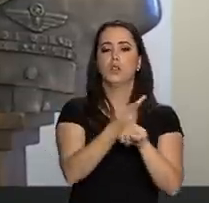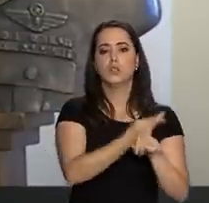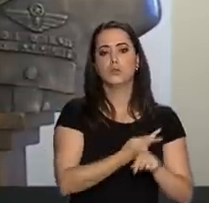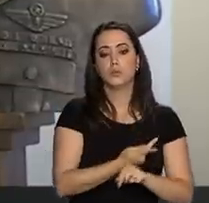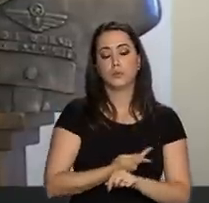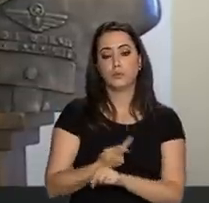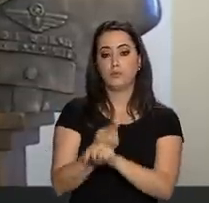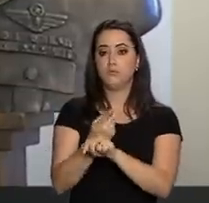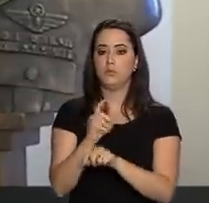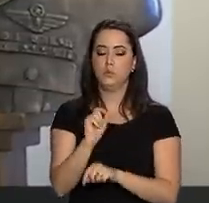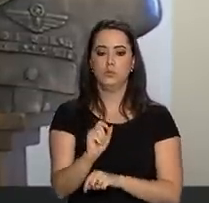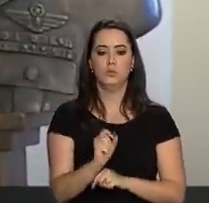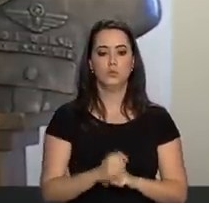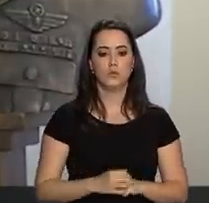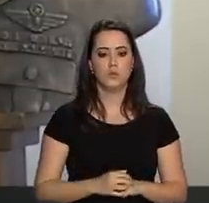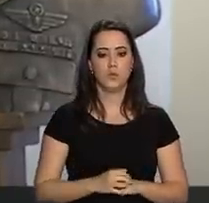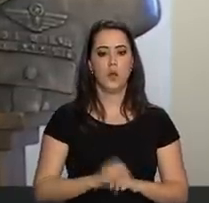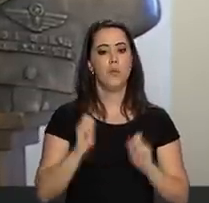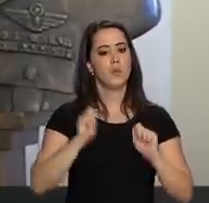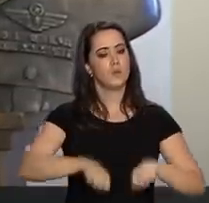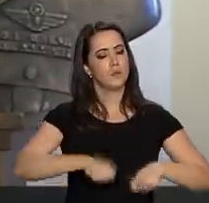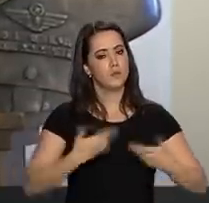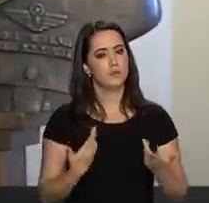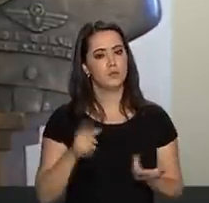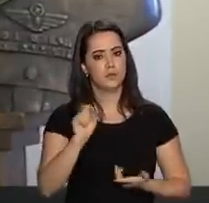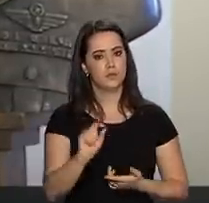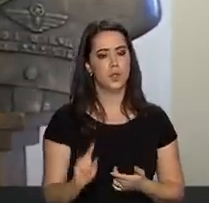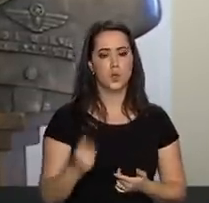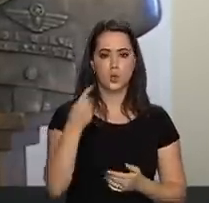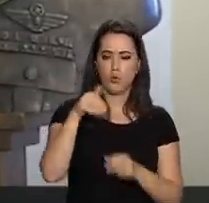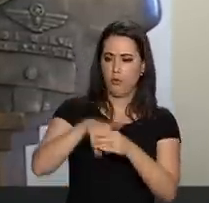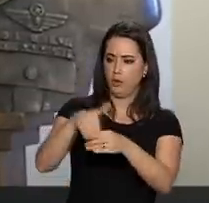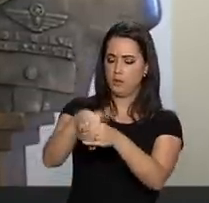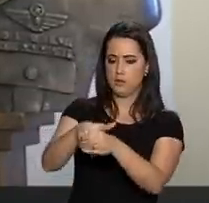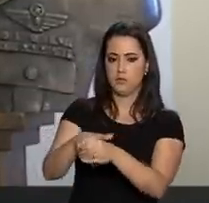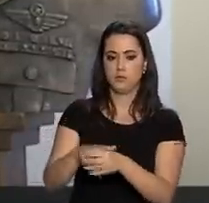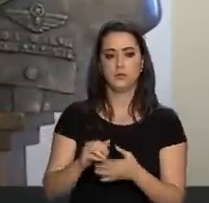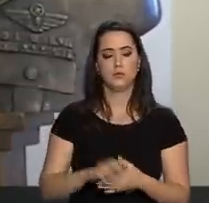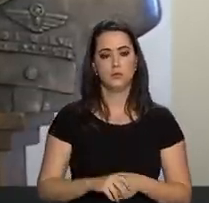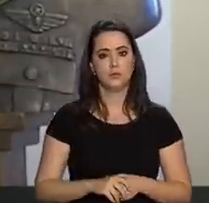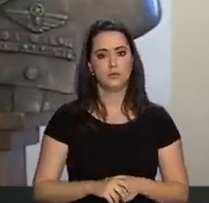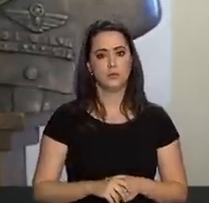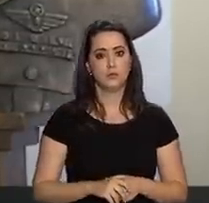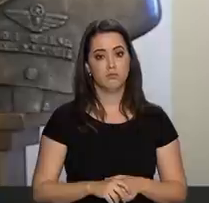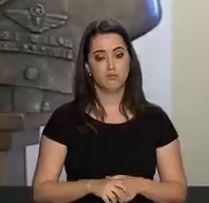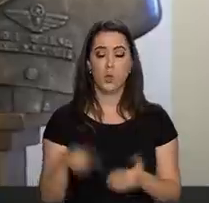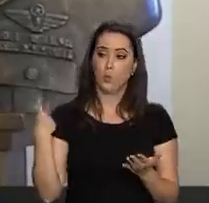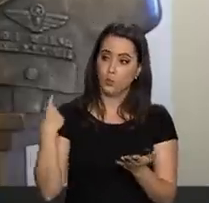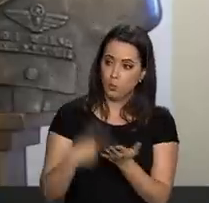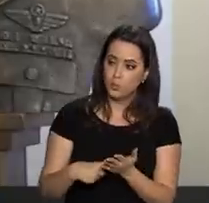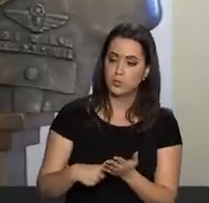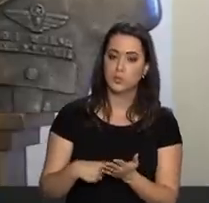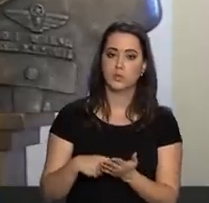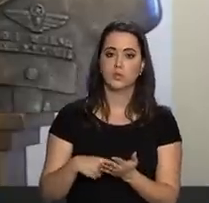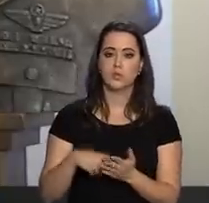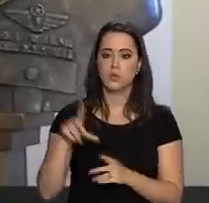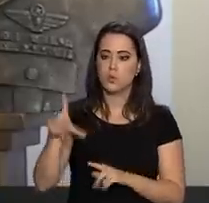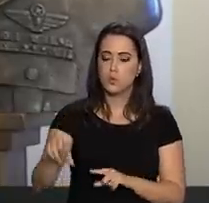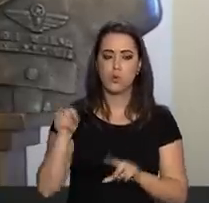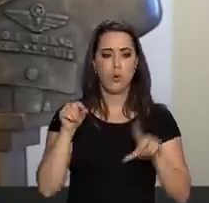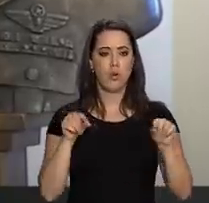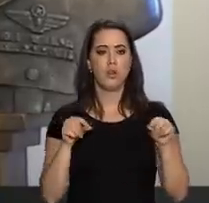viabilizar a possibilidade de uma eleição, eu cumpri,